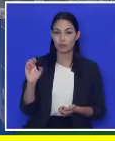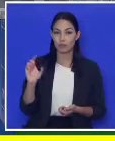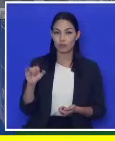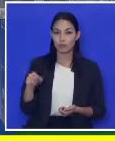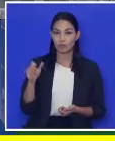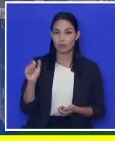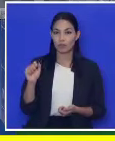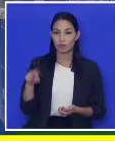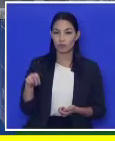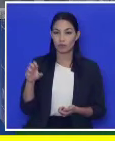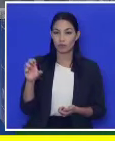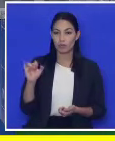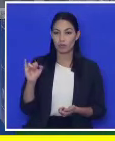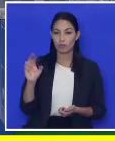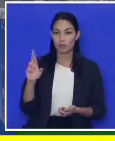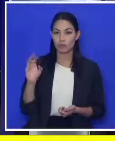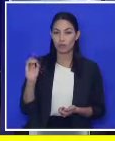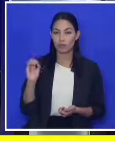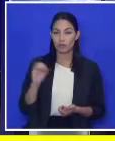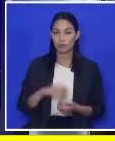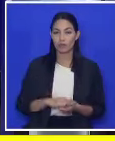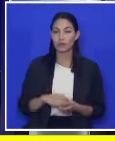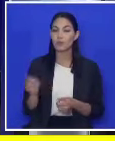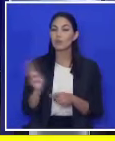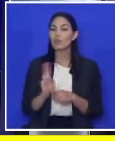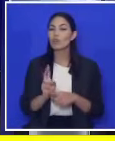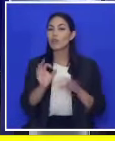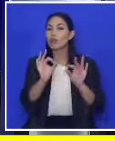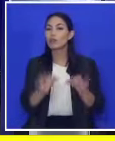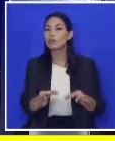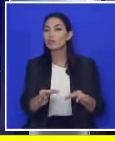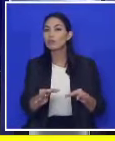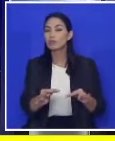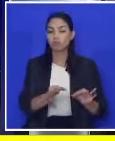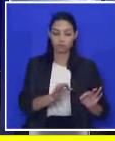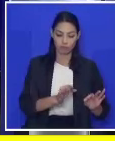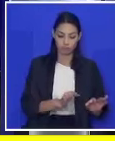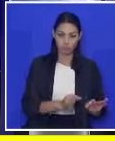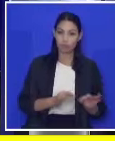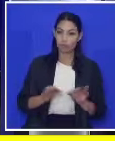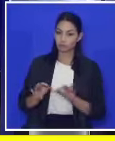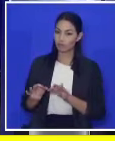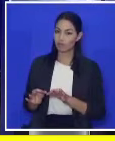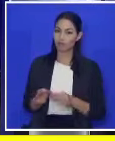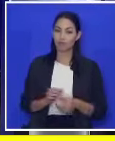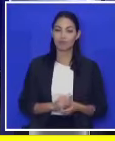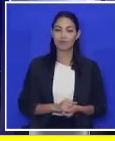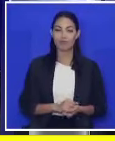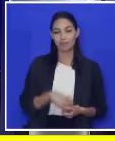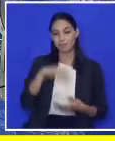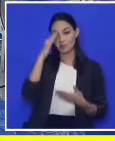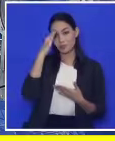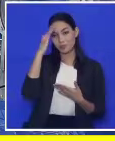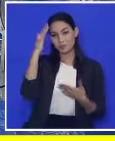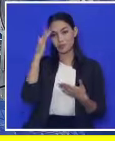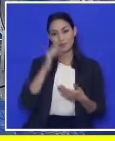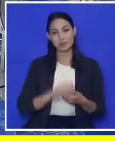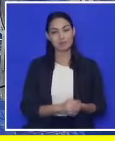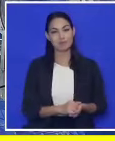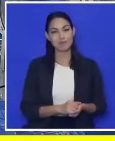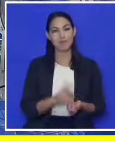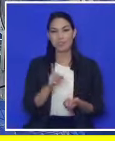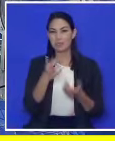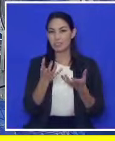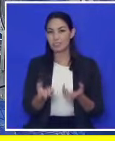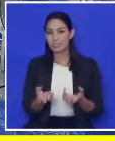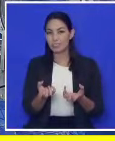Rio de Janeiro, é o time do coração. Auditoras, confirmam? Sim, confirmo. Sim, confirmo. Obrigado.